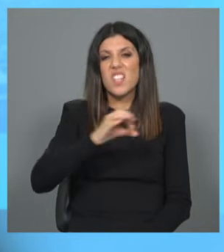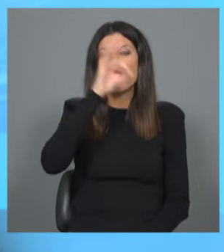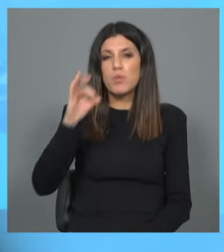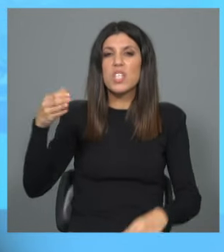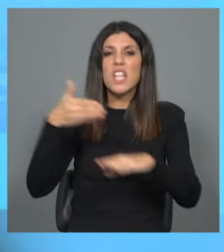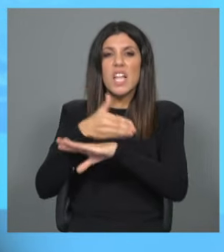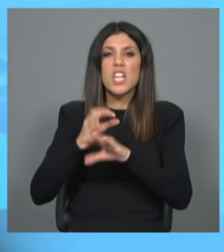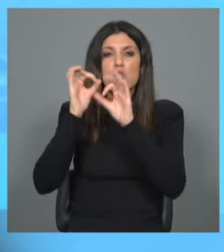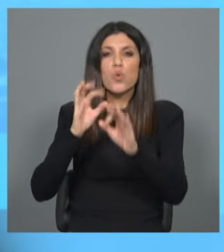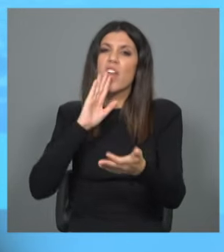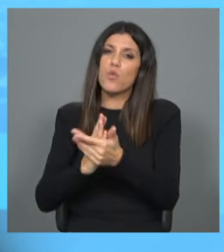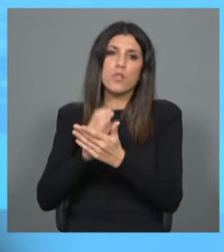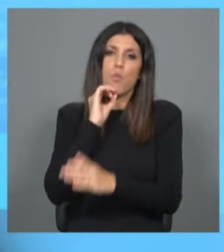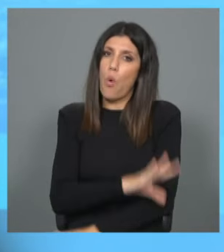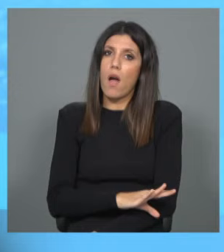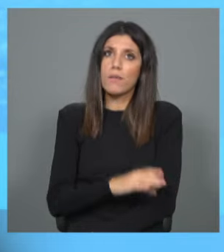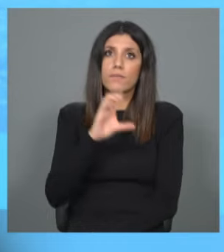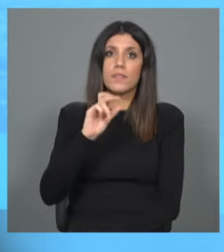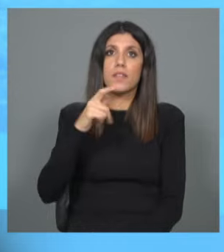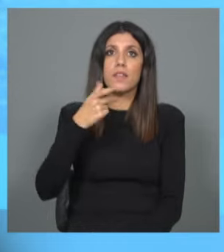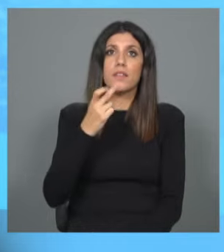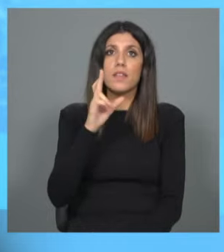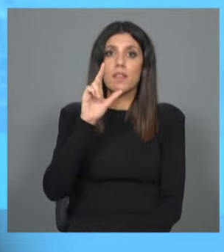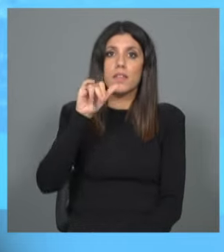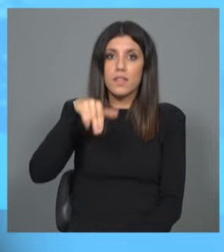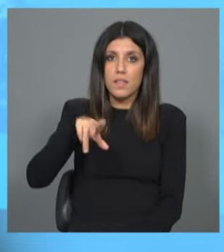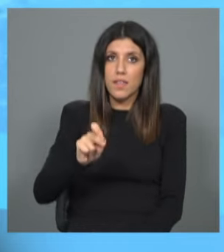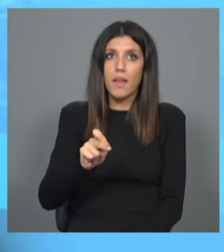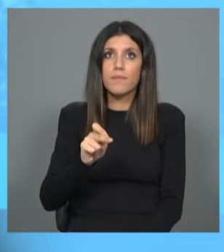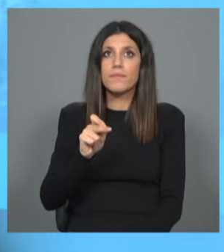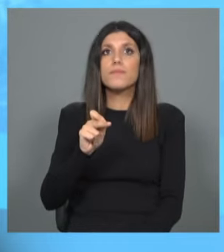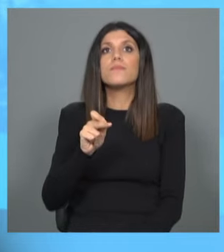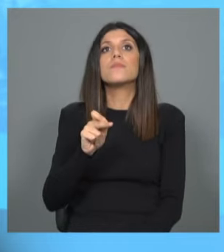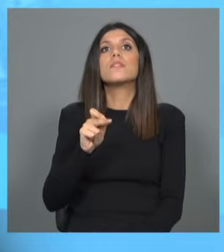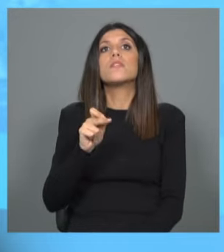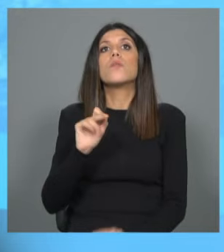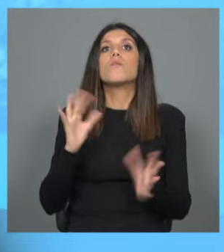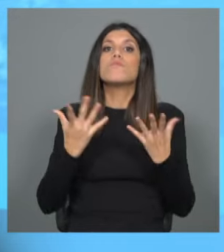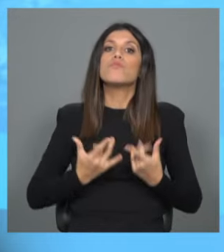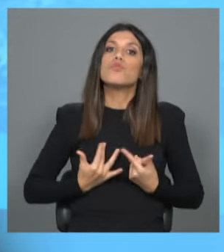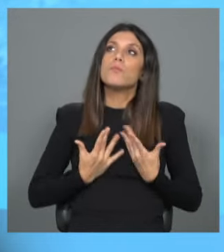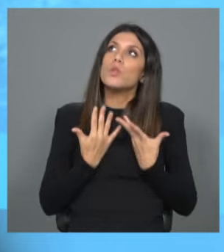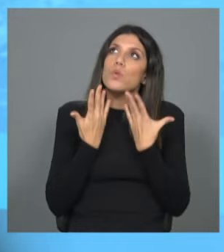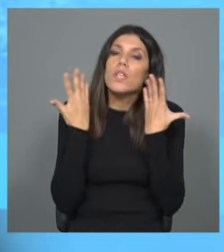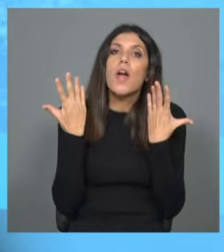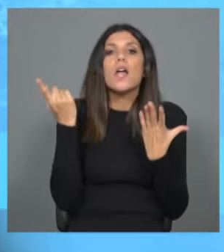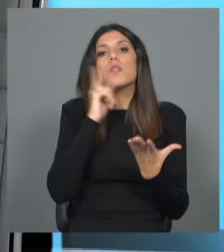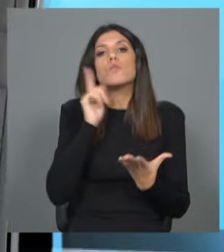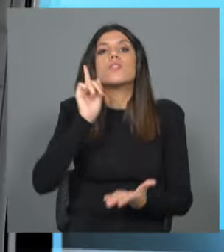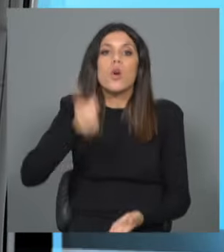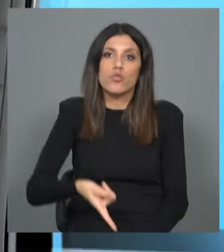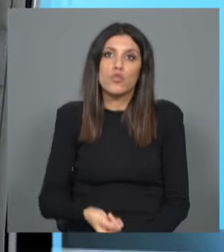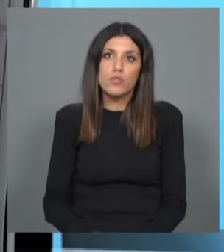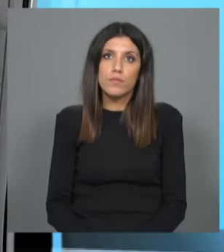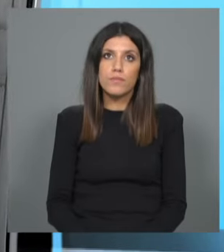disse há pouco. Catarina Pazes, enfermeira Catarina Pazes, que importância tem a dimensão espiritual em todo este processo? Tem toda a importância.